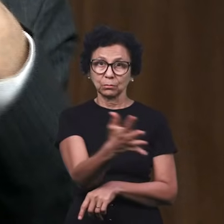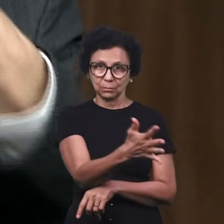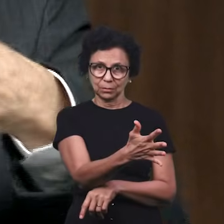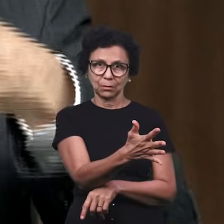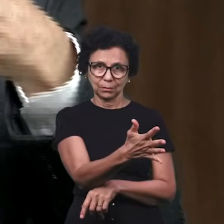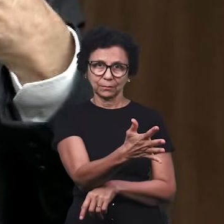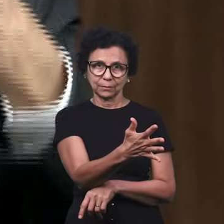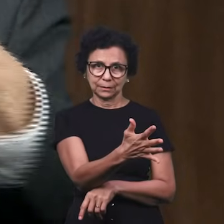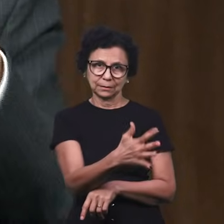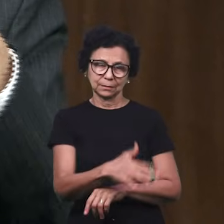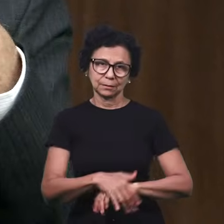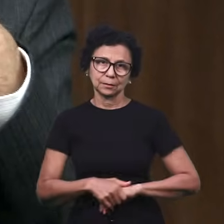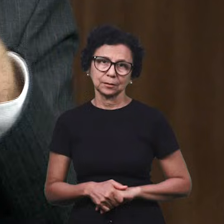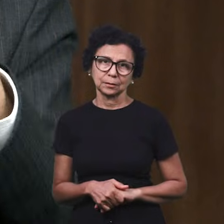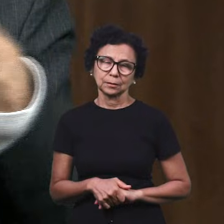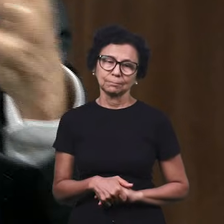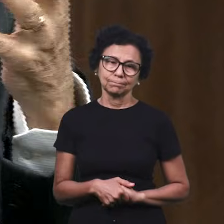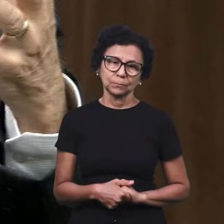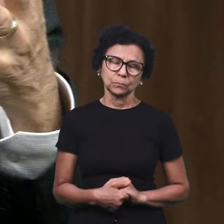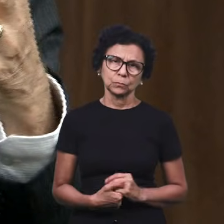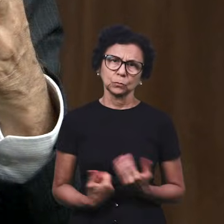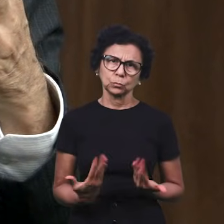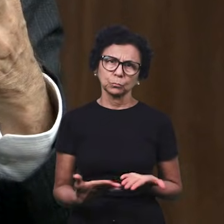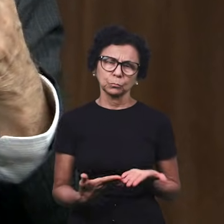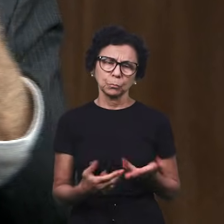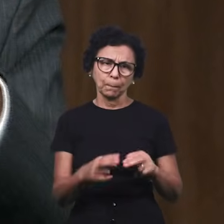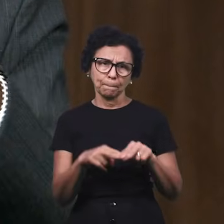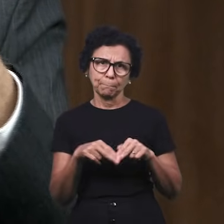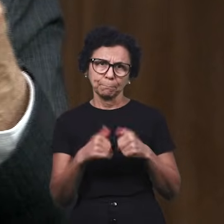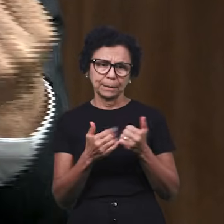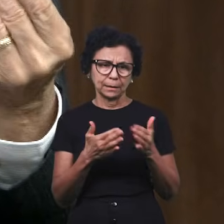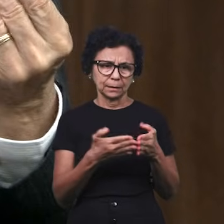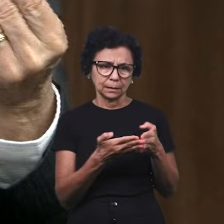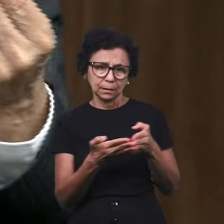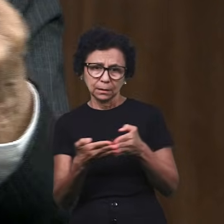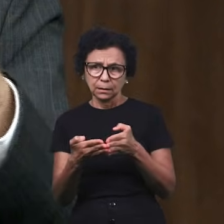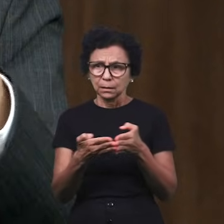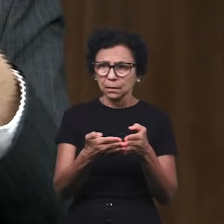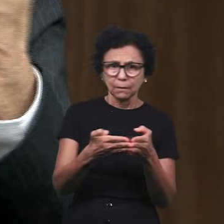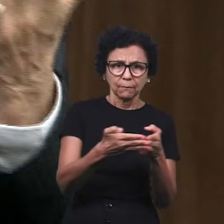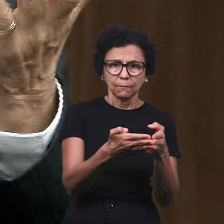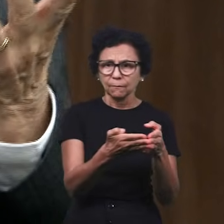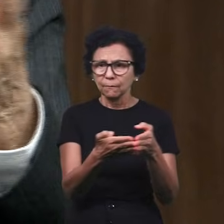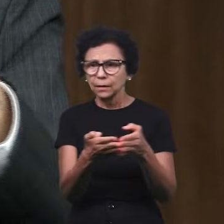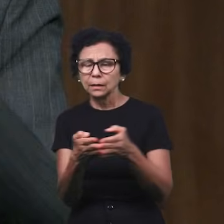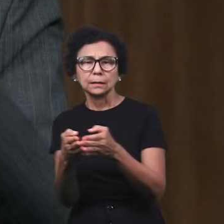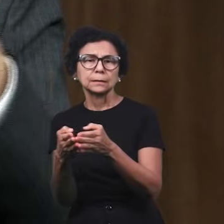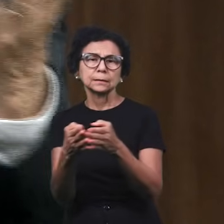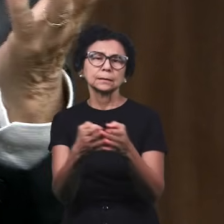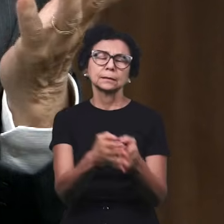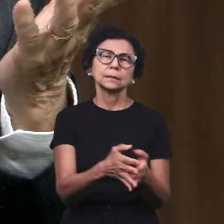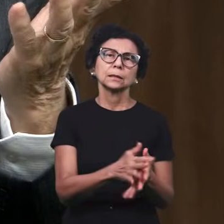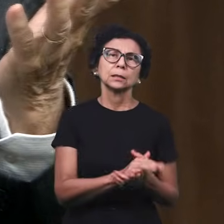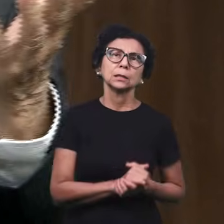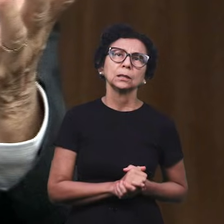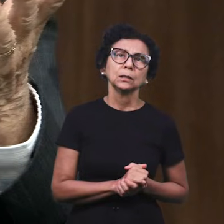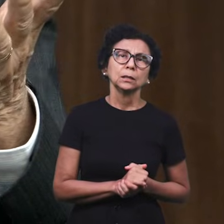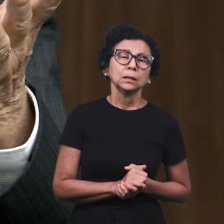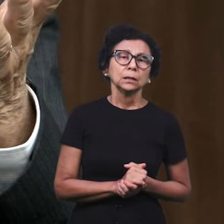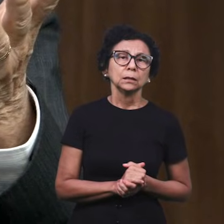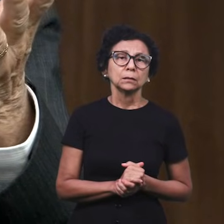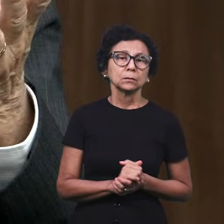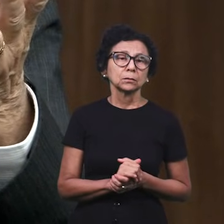devido ao convívio com a navegação, isso propiciou a descoberta de alguns